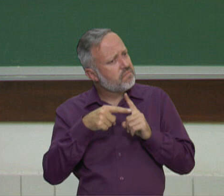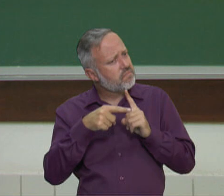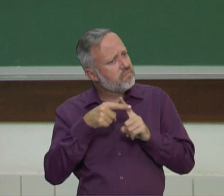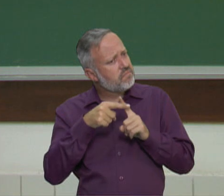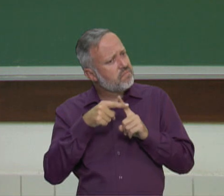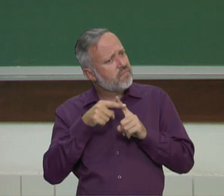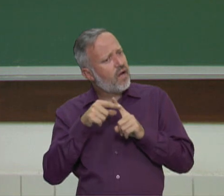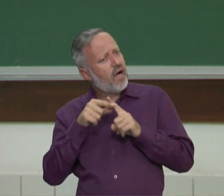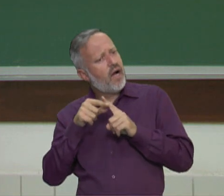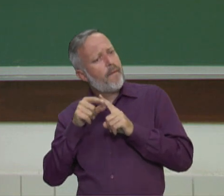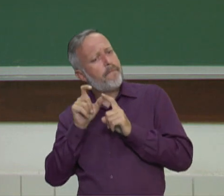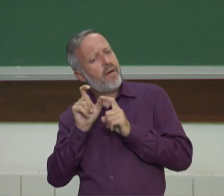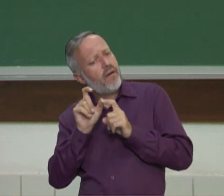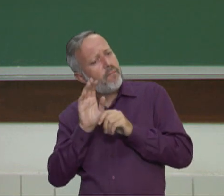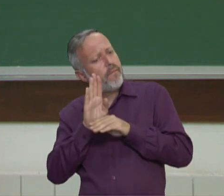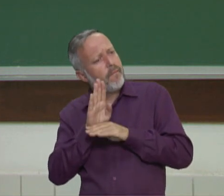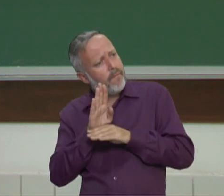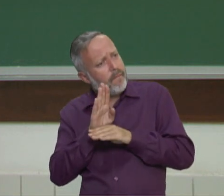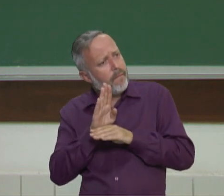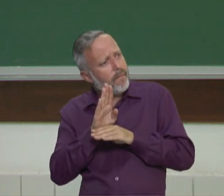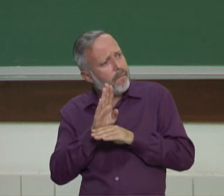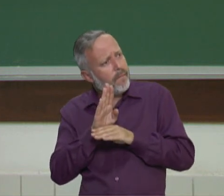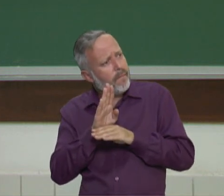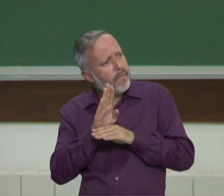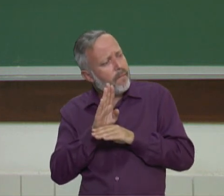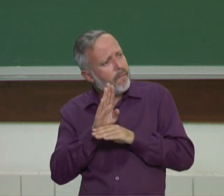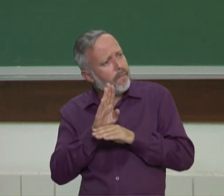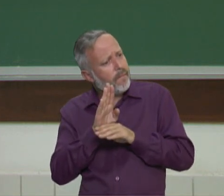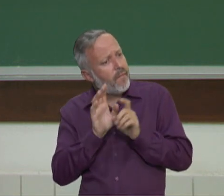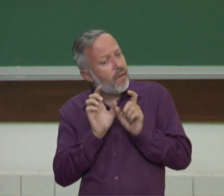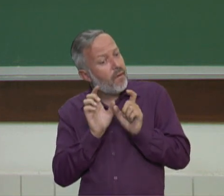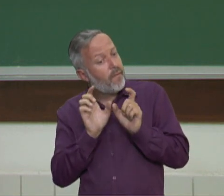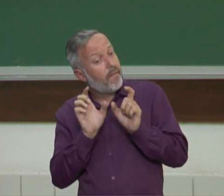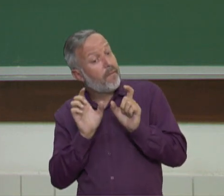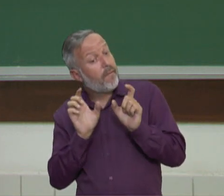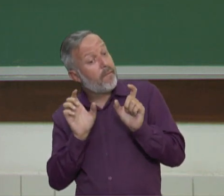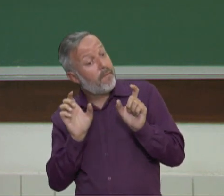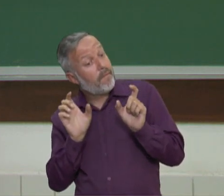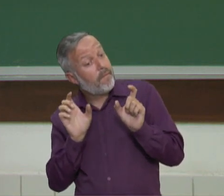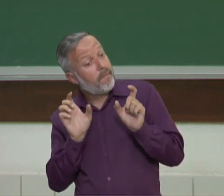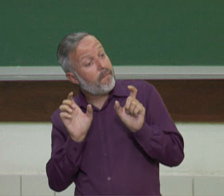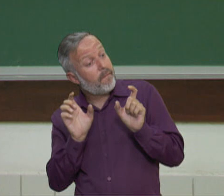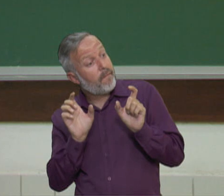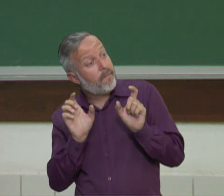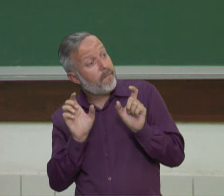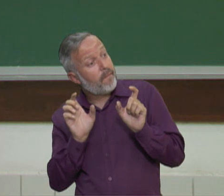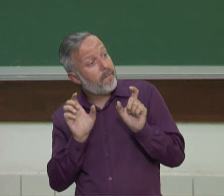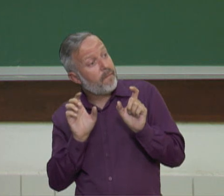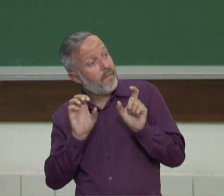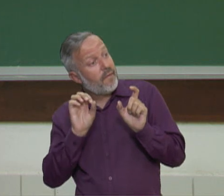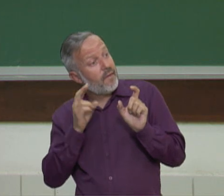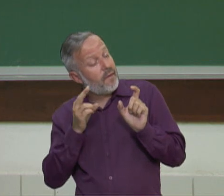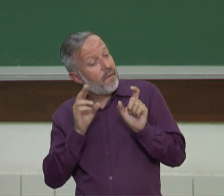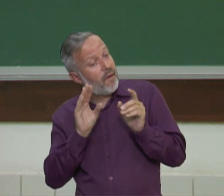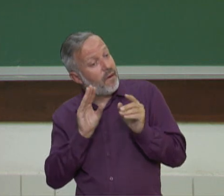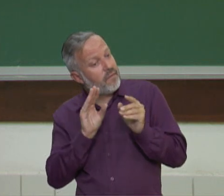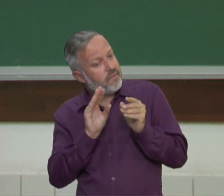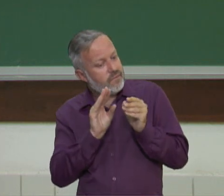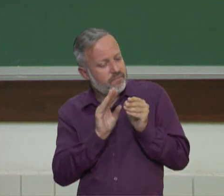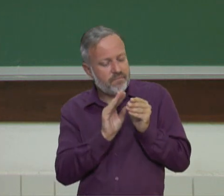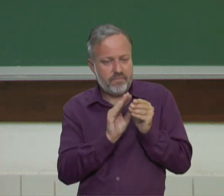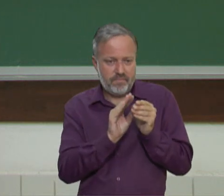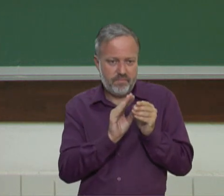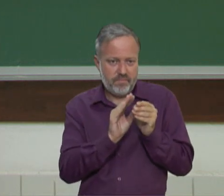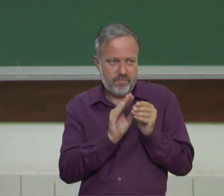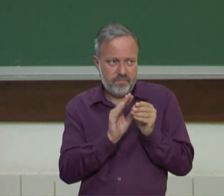auxiliar apareceu em extended form, a forma estendida, e em short form ou contracted form, que é a